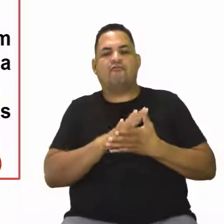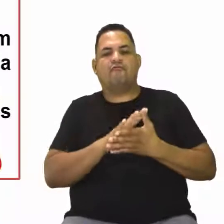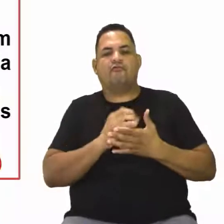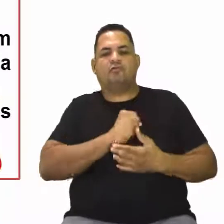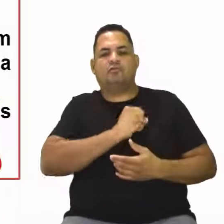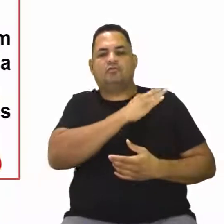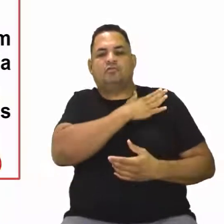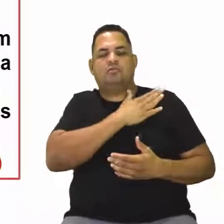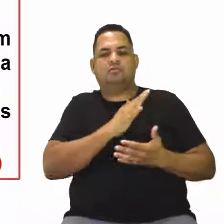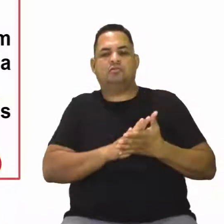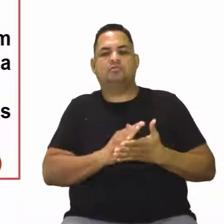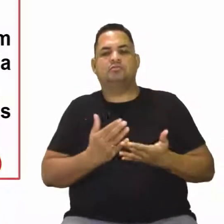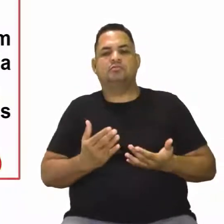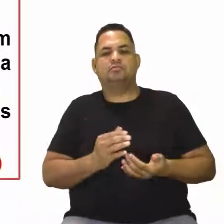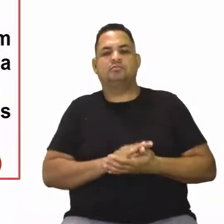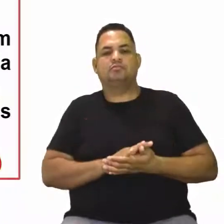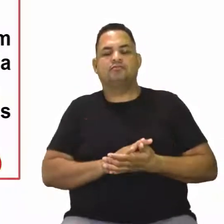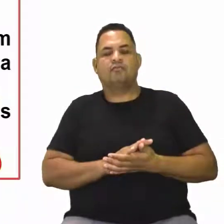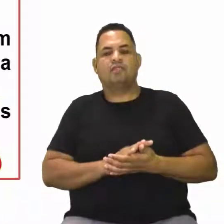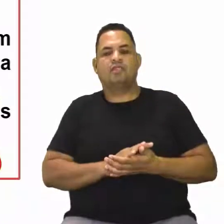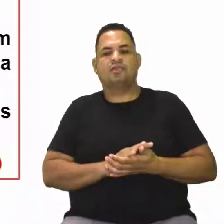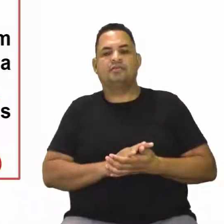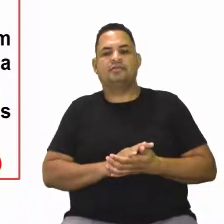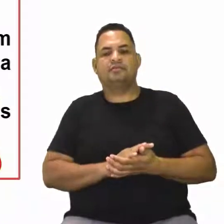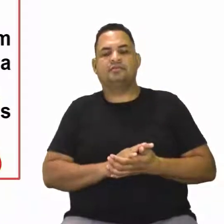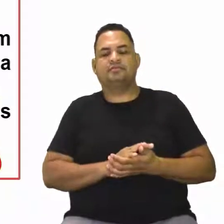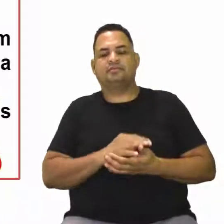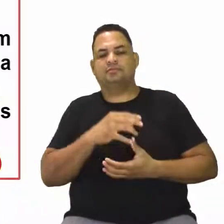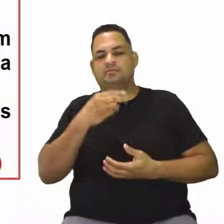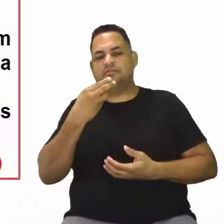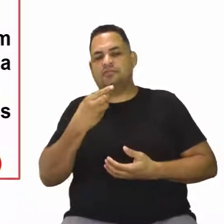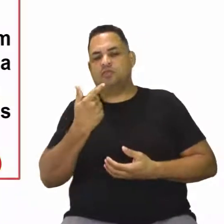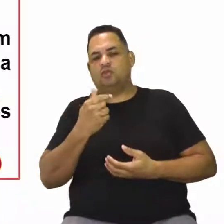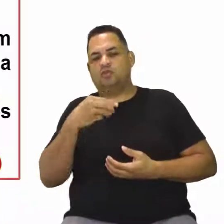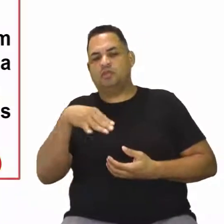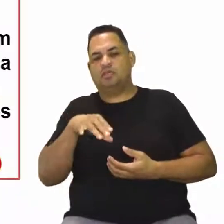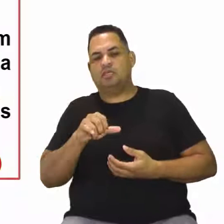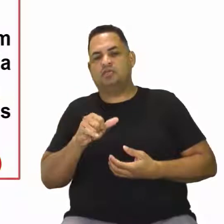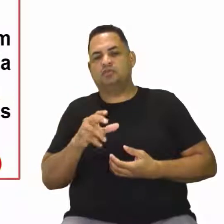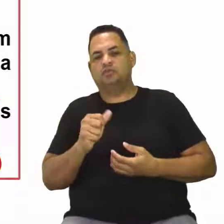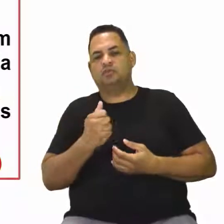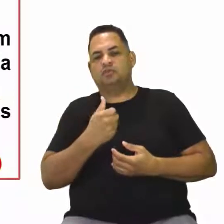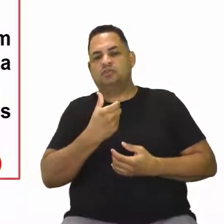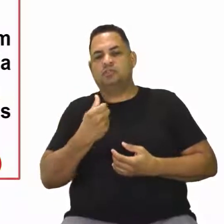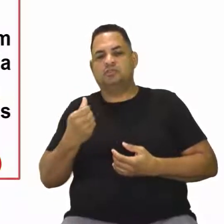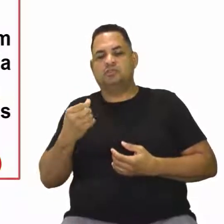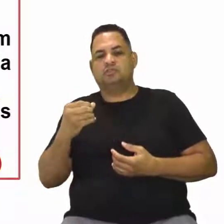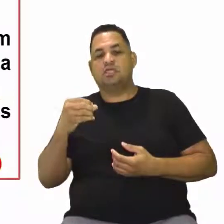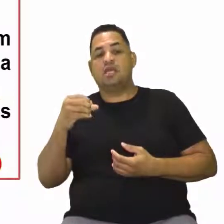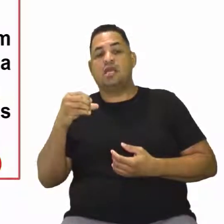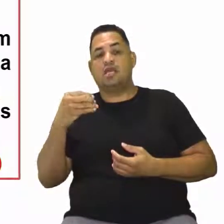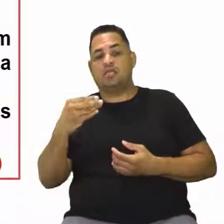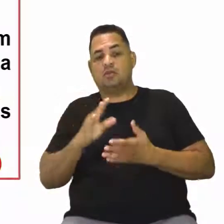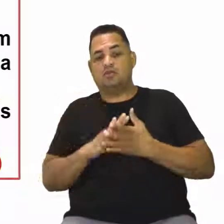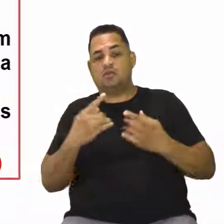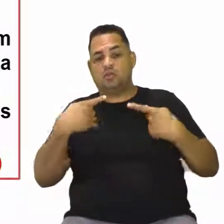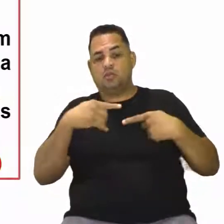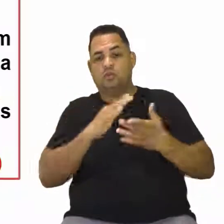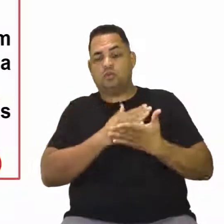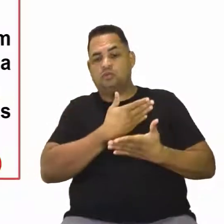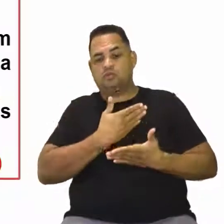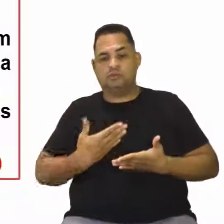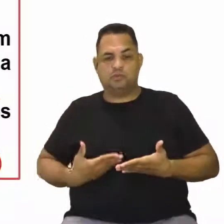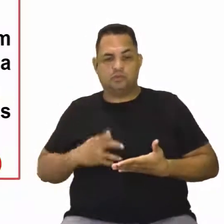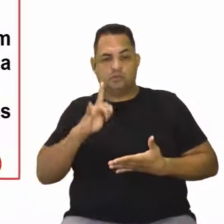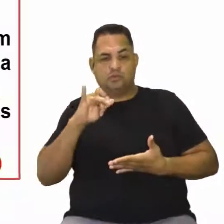os comandos militares. No dia 31 de março de 64, militares que eram contrários ao governo de João